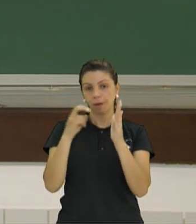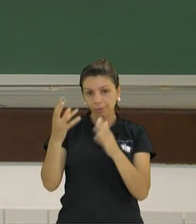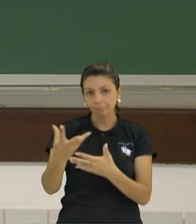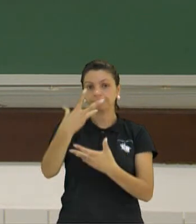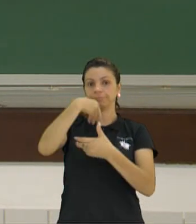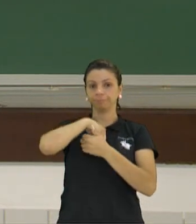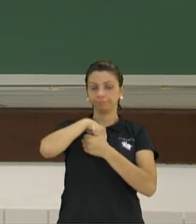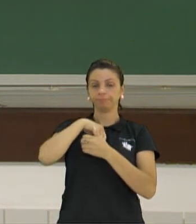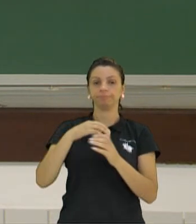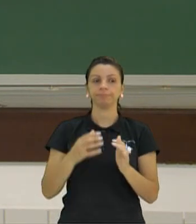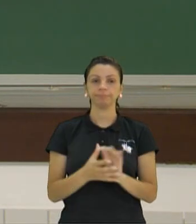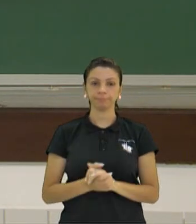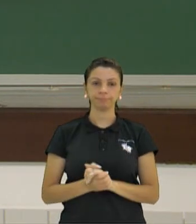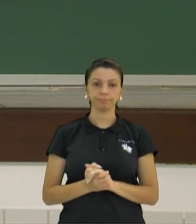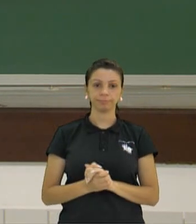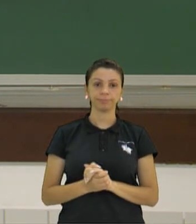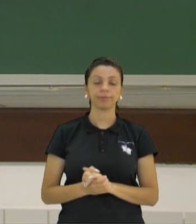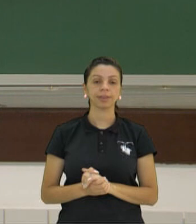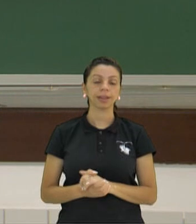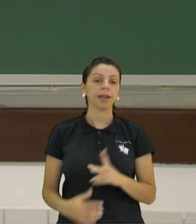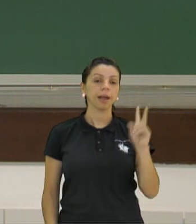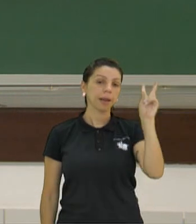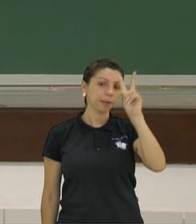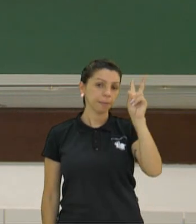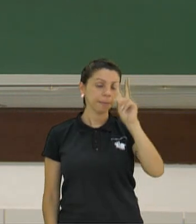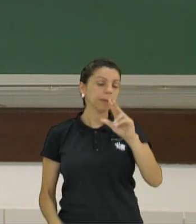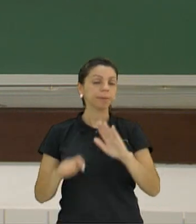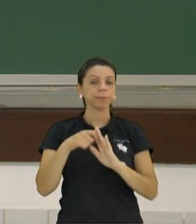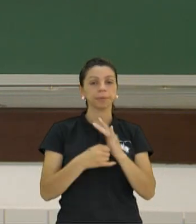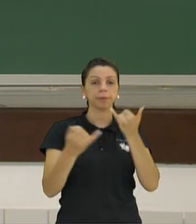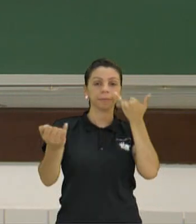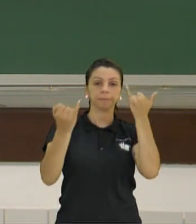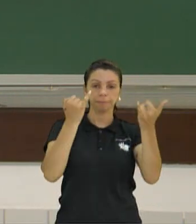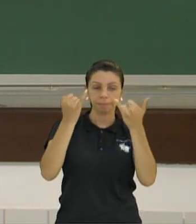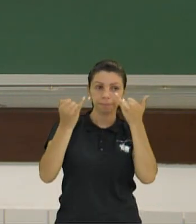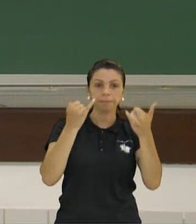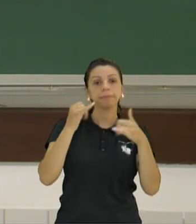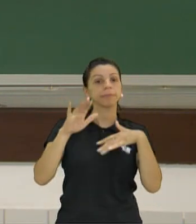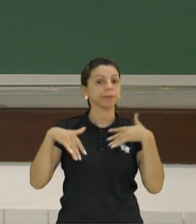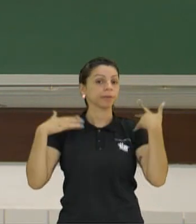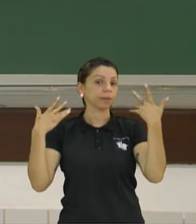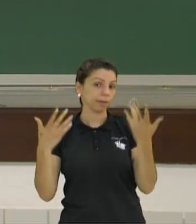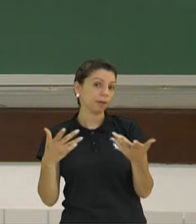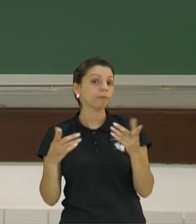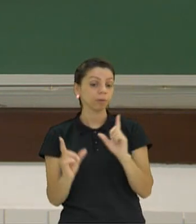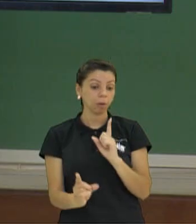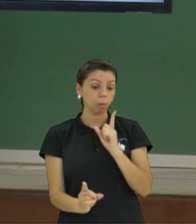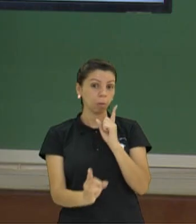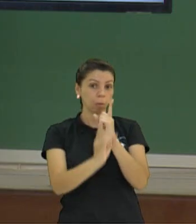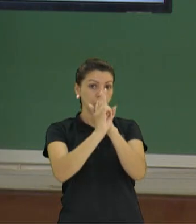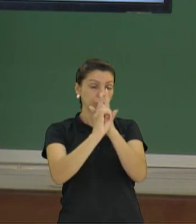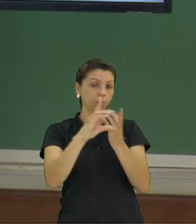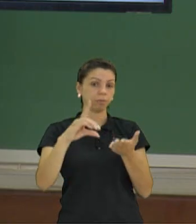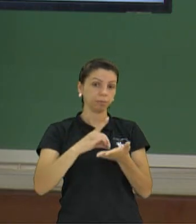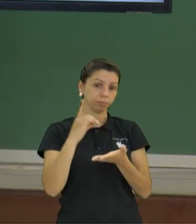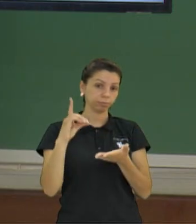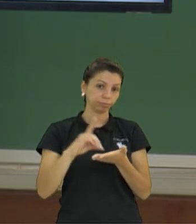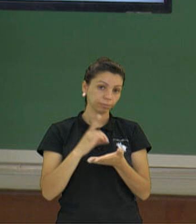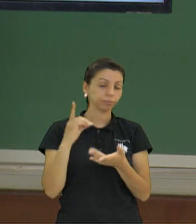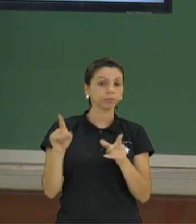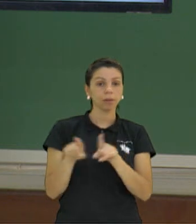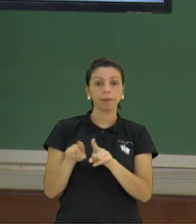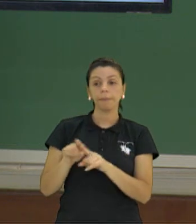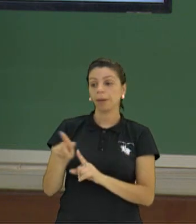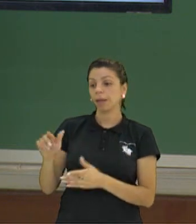ok? Lembrando que é um texto informativo, portanto, está nos dicionários e nas